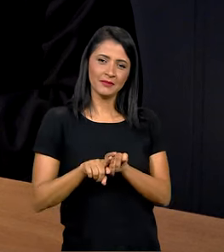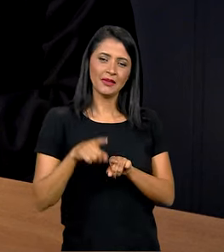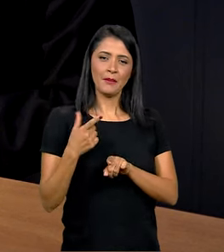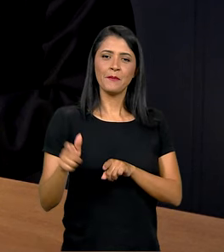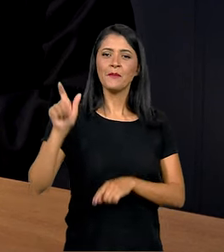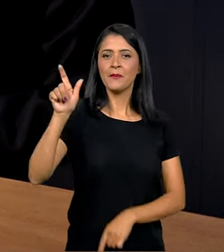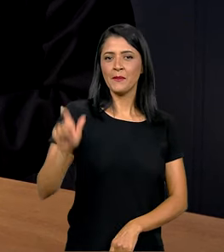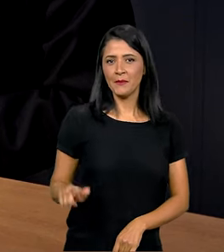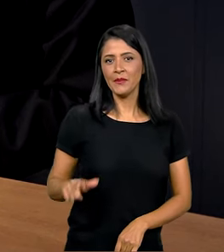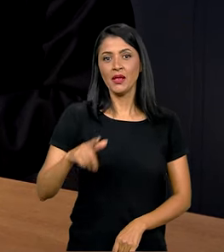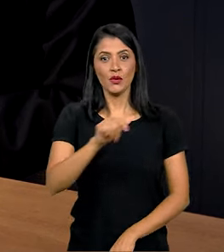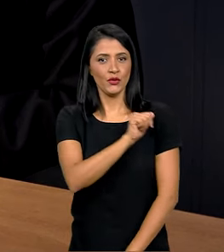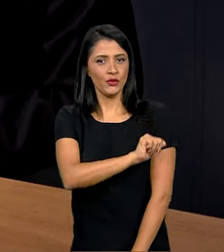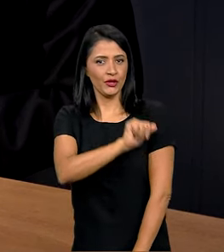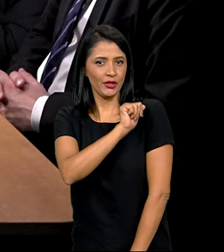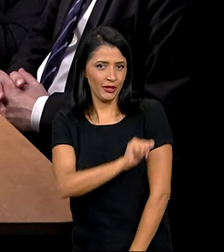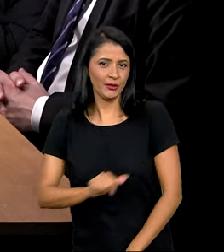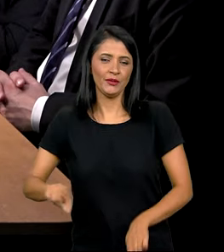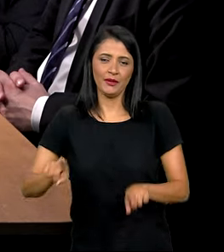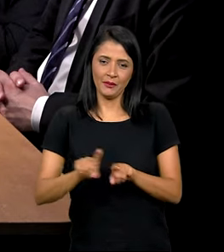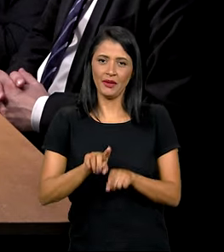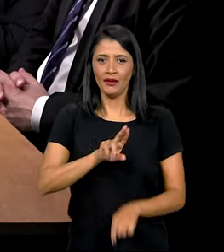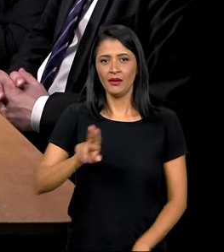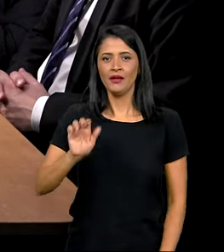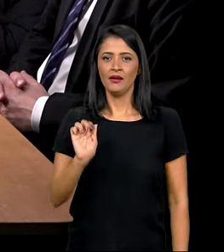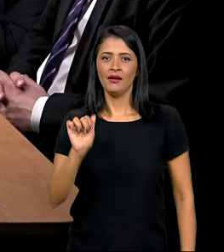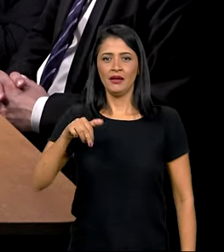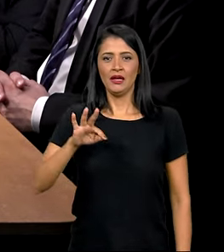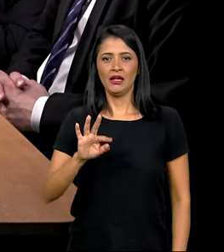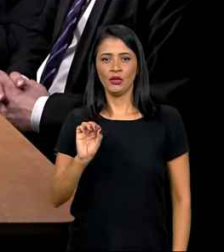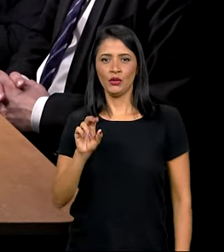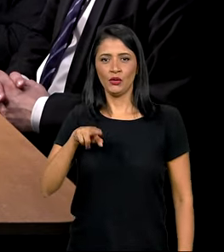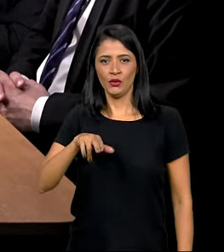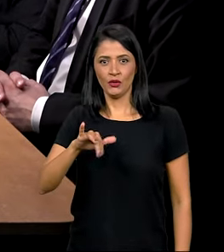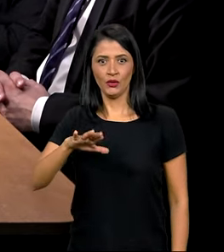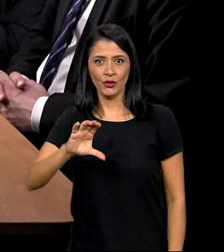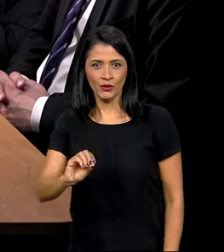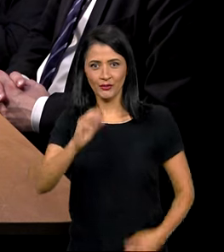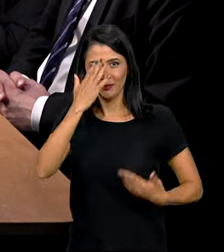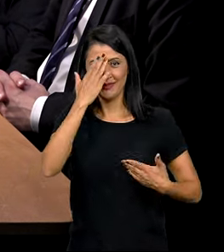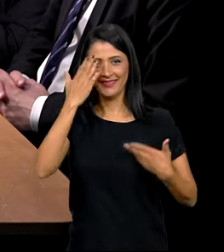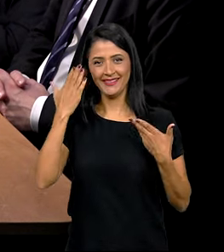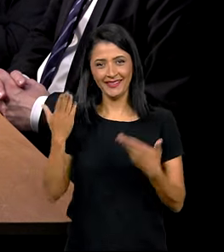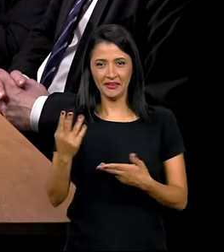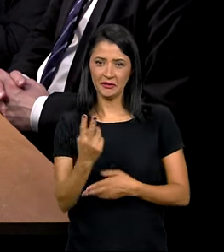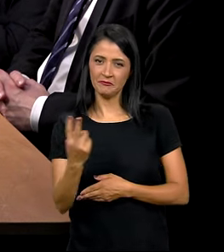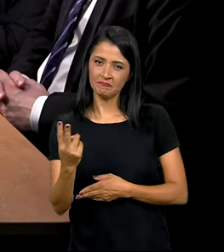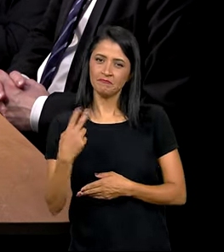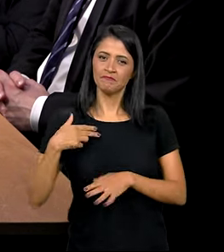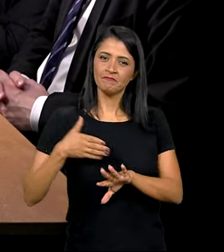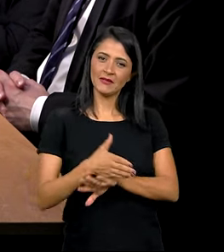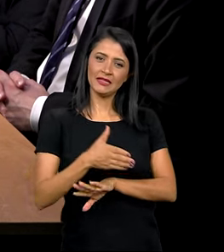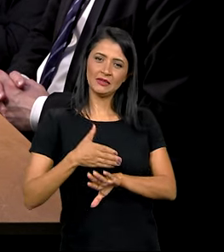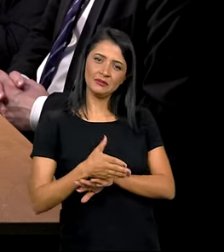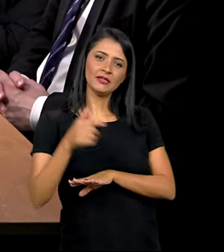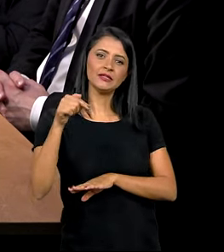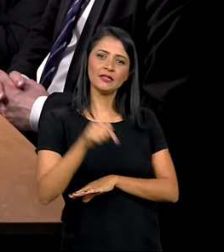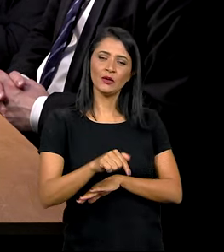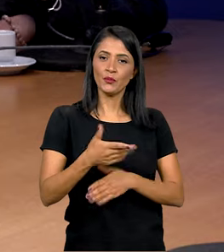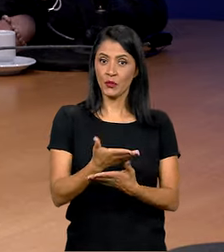também pelo Rio de Janeiro conosco o Antônio Mariano muito obrigada pela